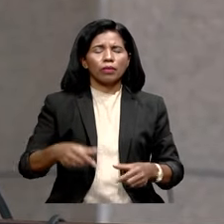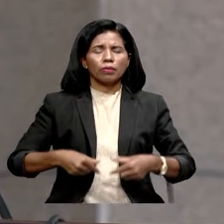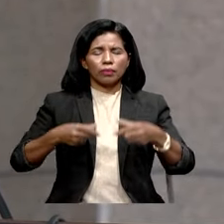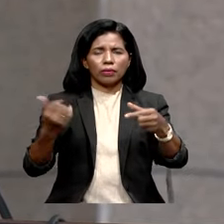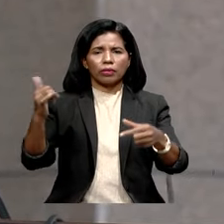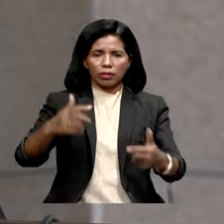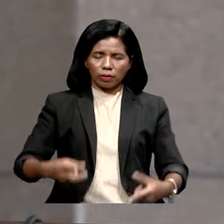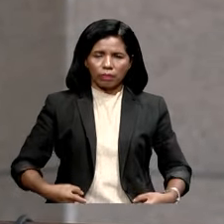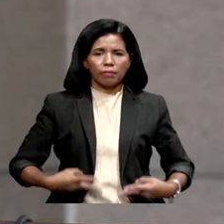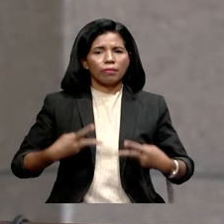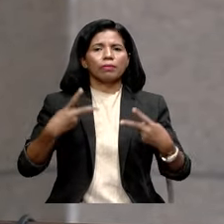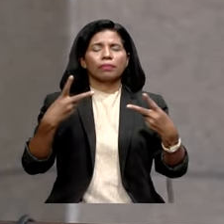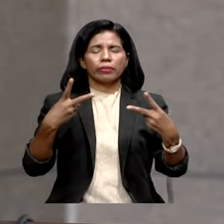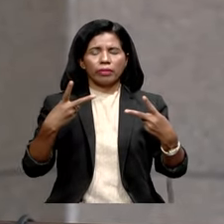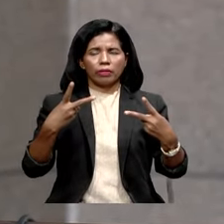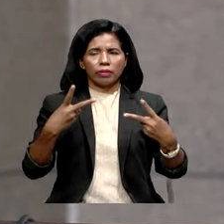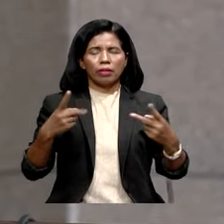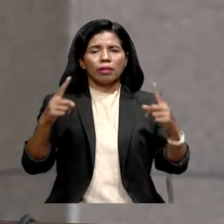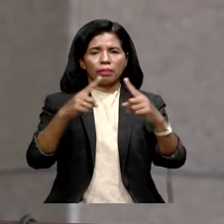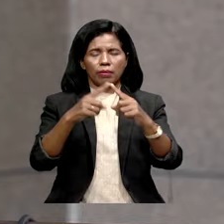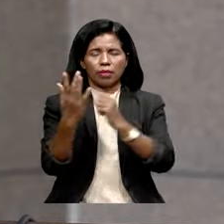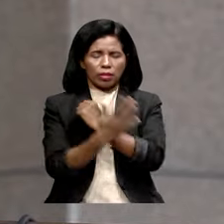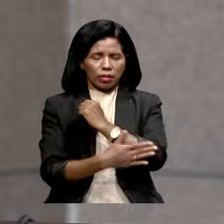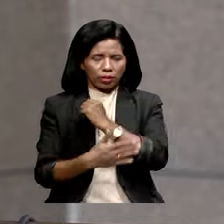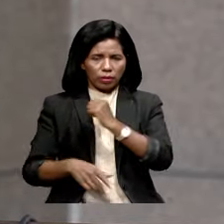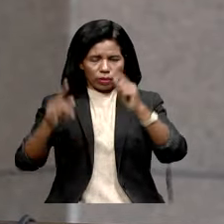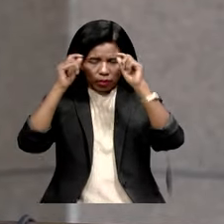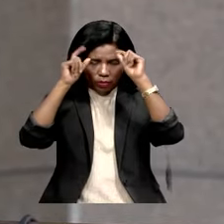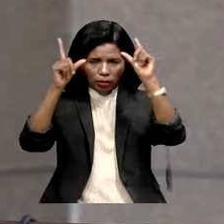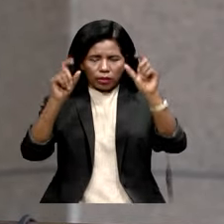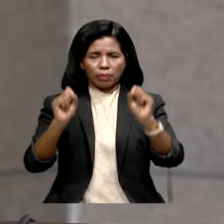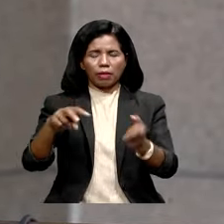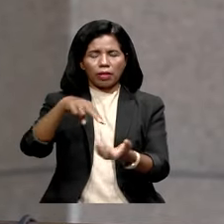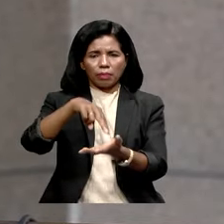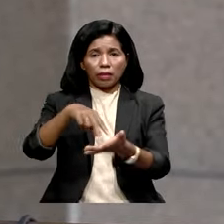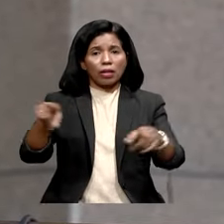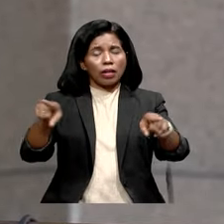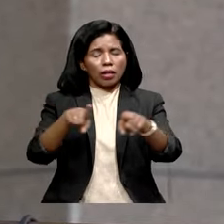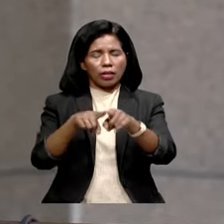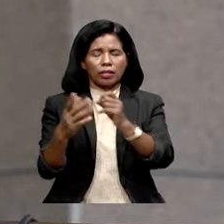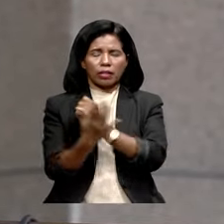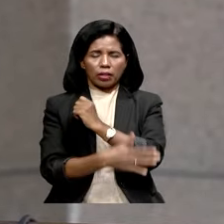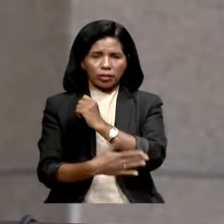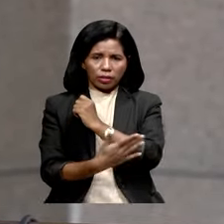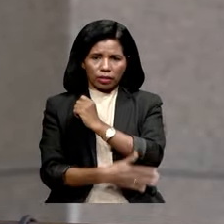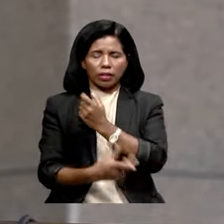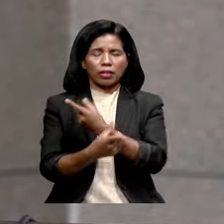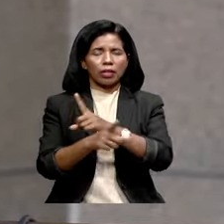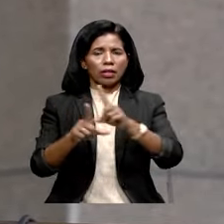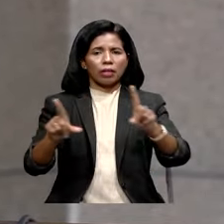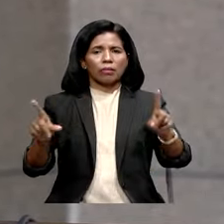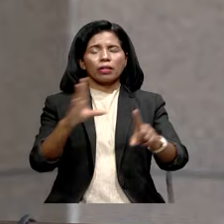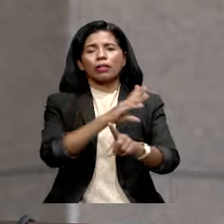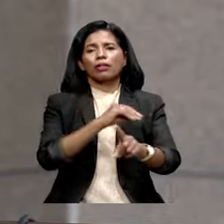vida. Para rai dané Timor Leste bel amrik nudar na sang livre